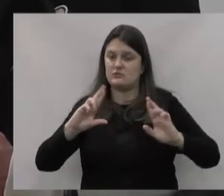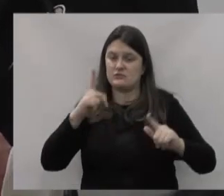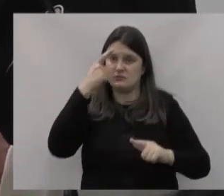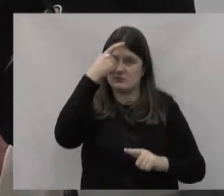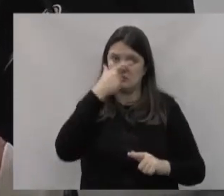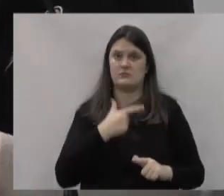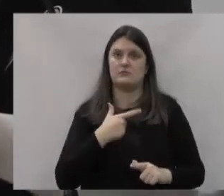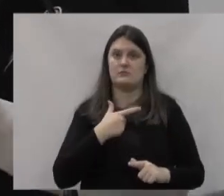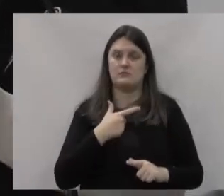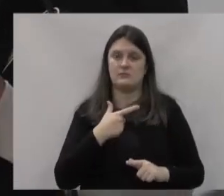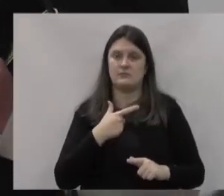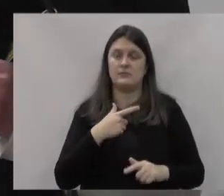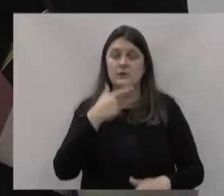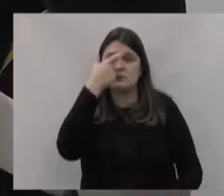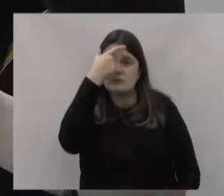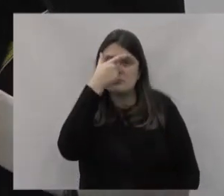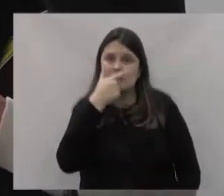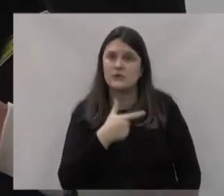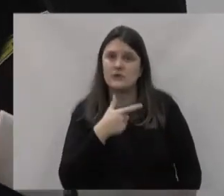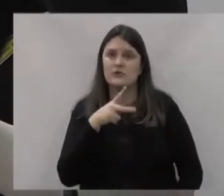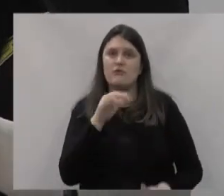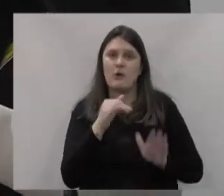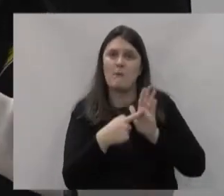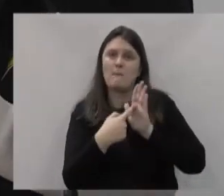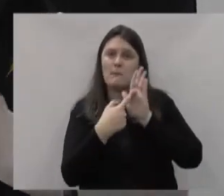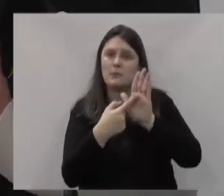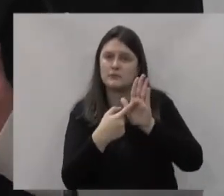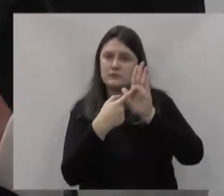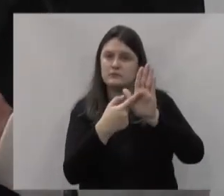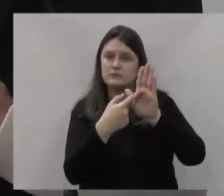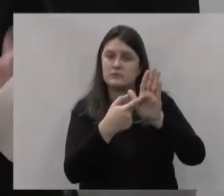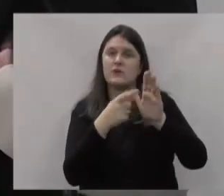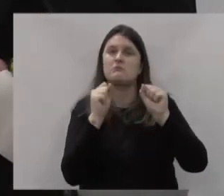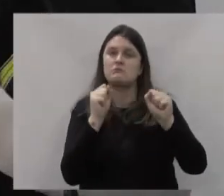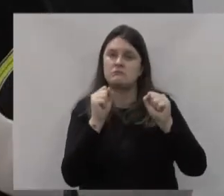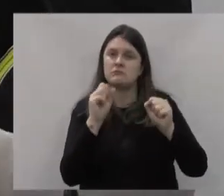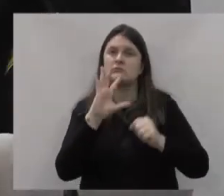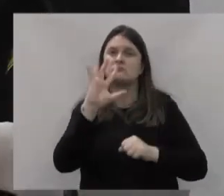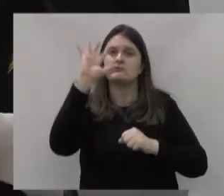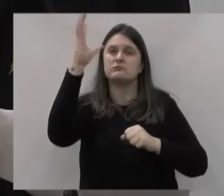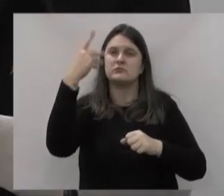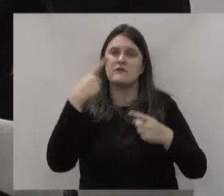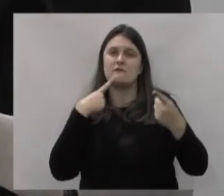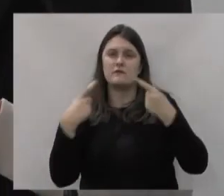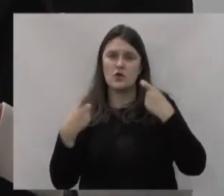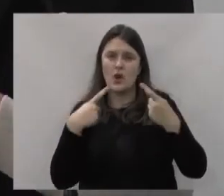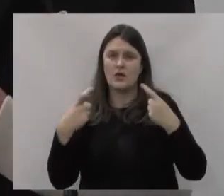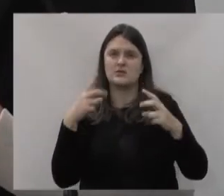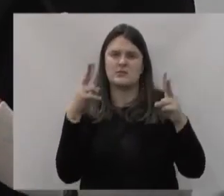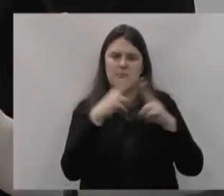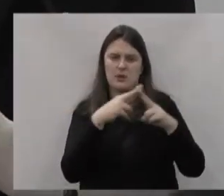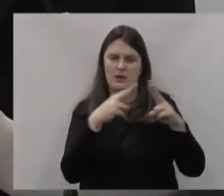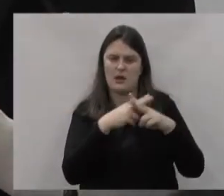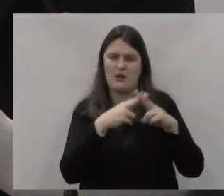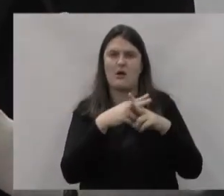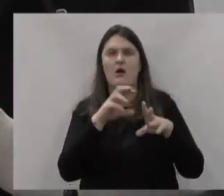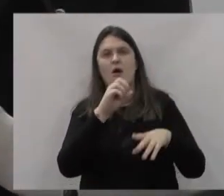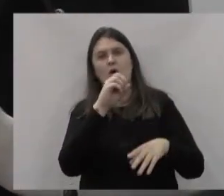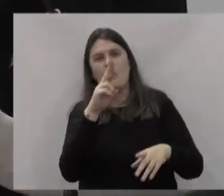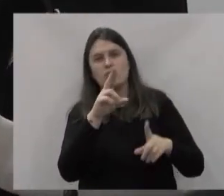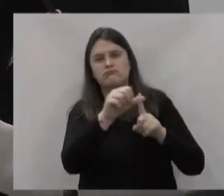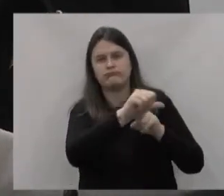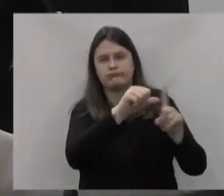comportamento. E esse comportamento vai aparecendo até que pode chegar no caso das violências físicas e até o